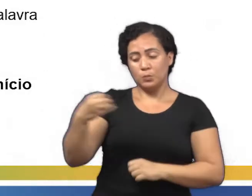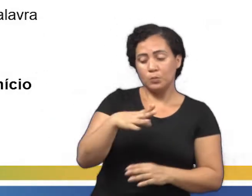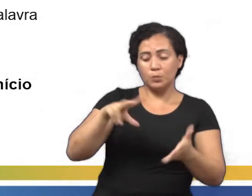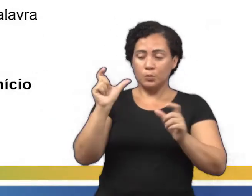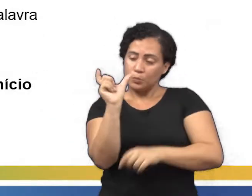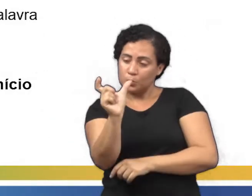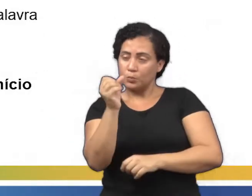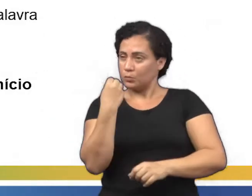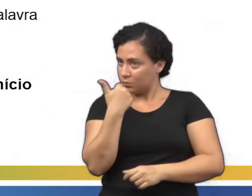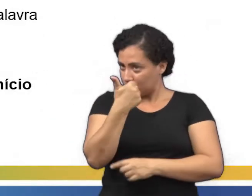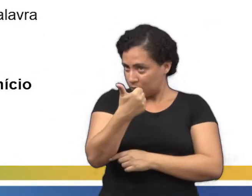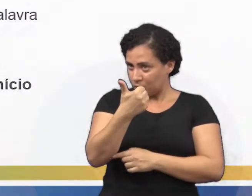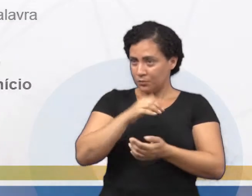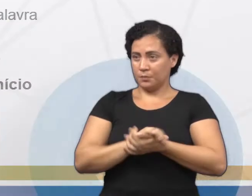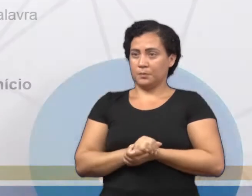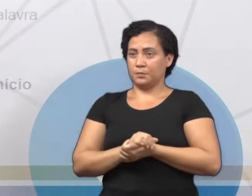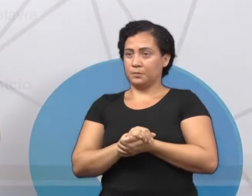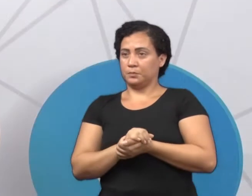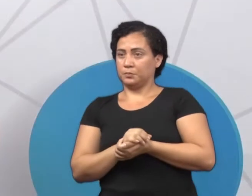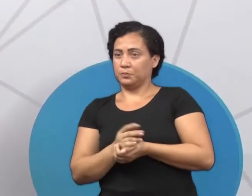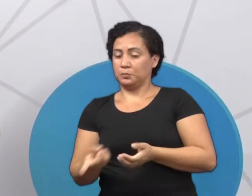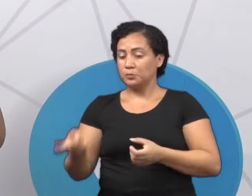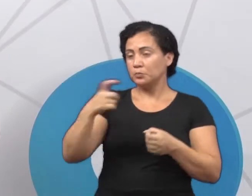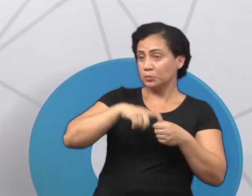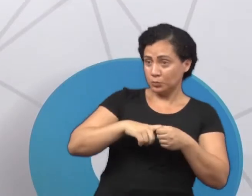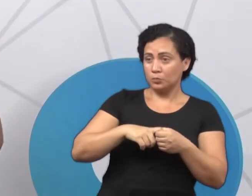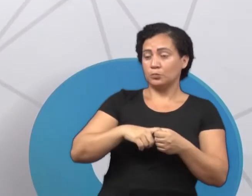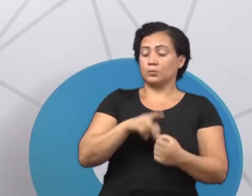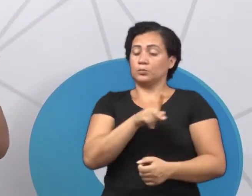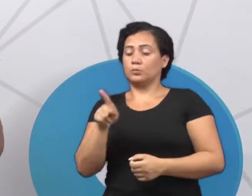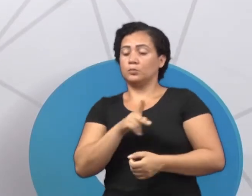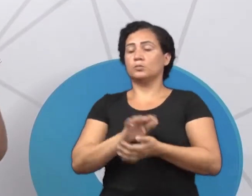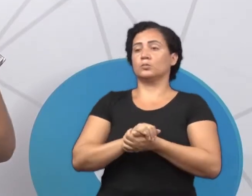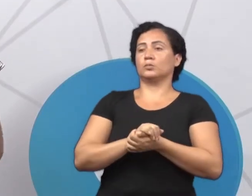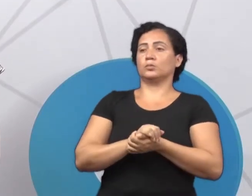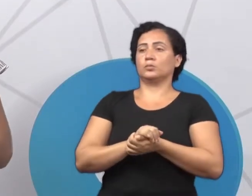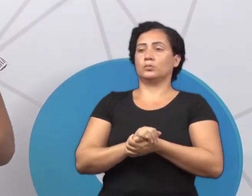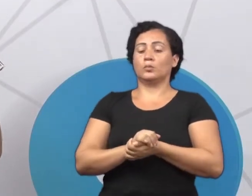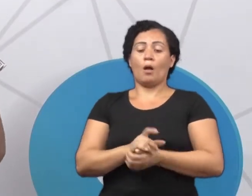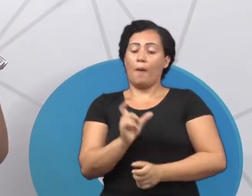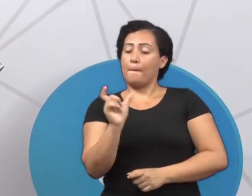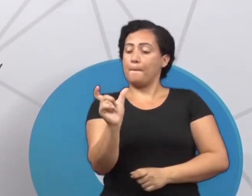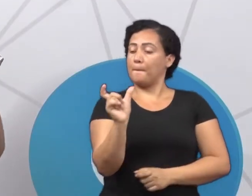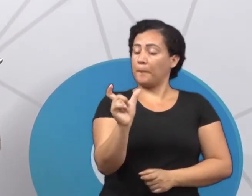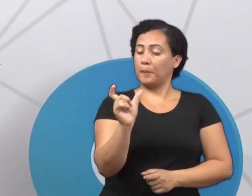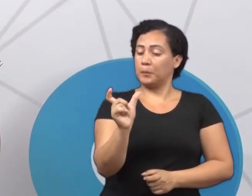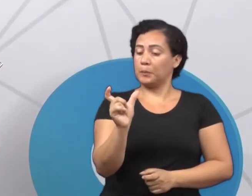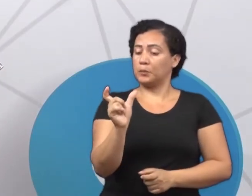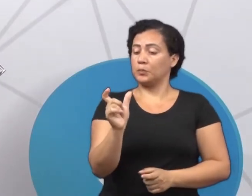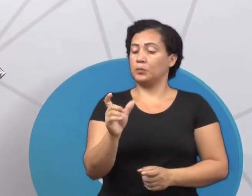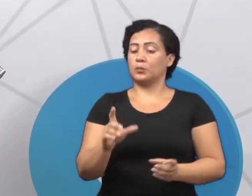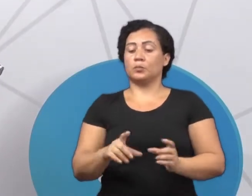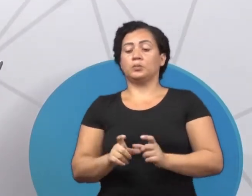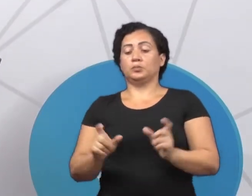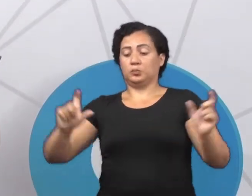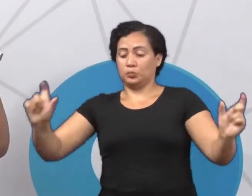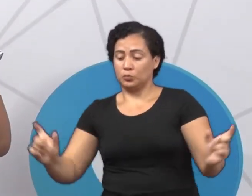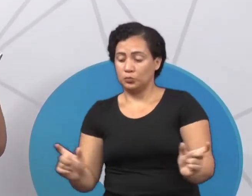bem? Então, volta aqui para mim. Então, essas palavrinhas compostas